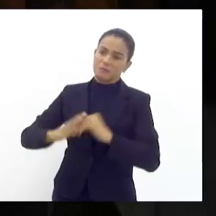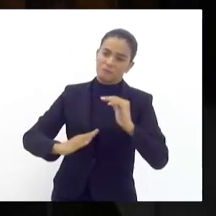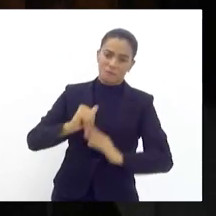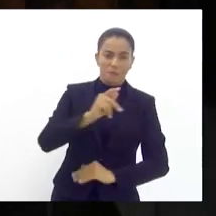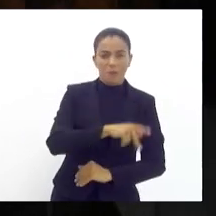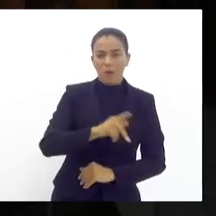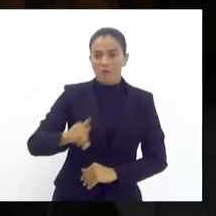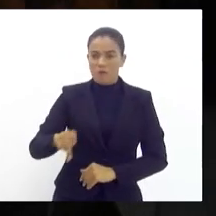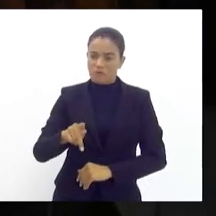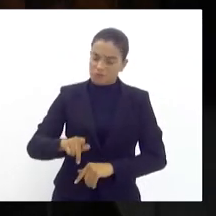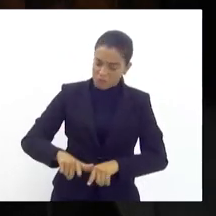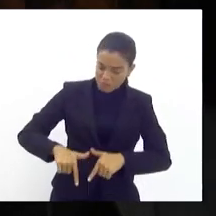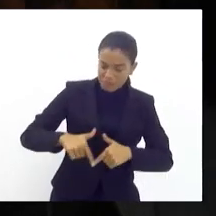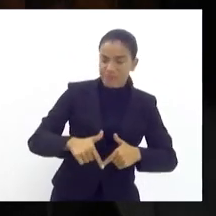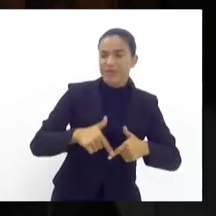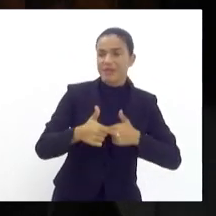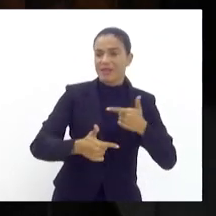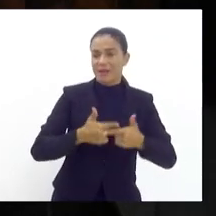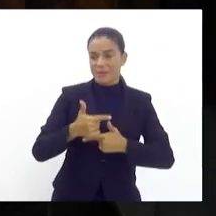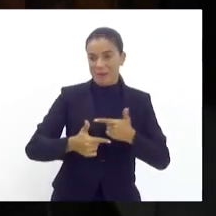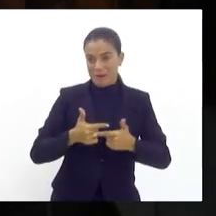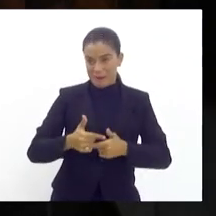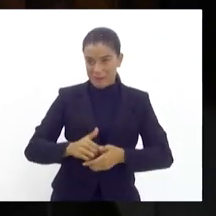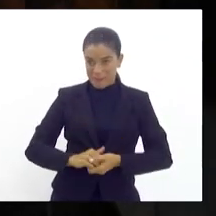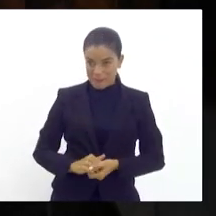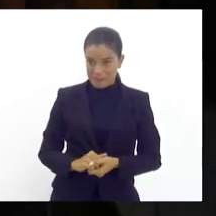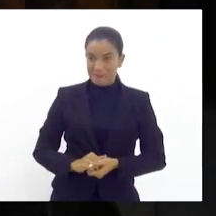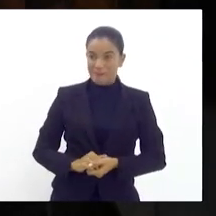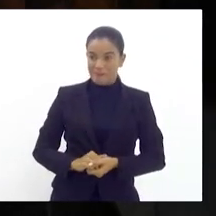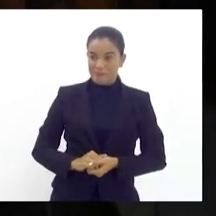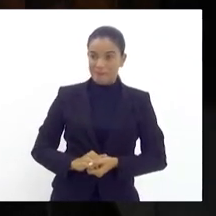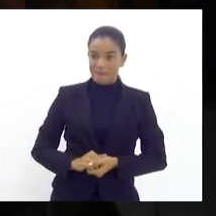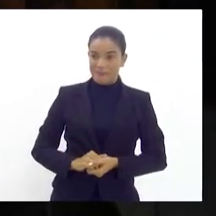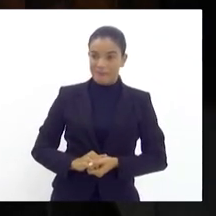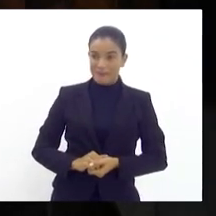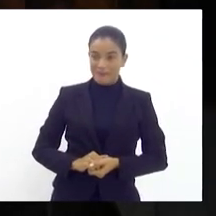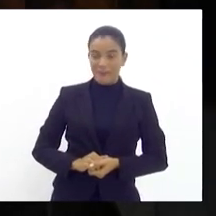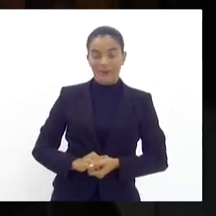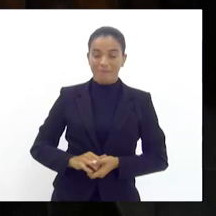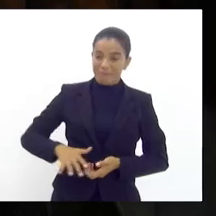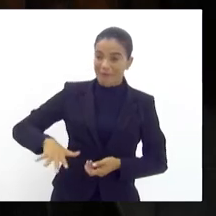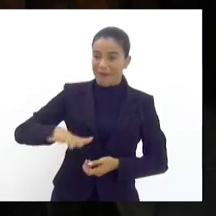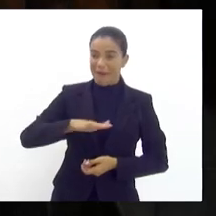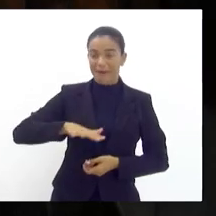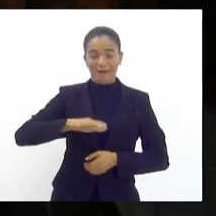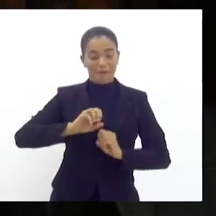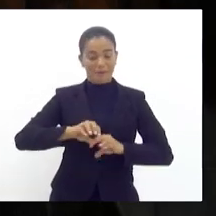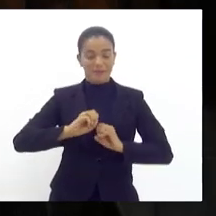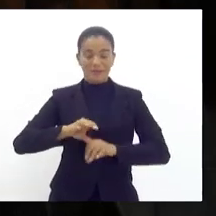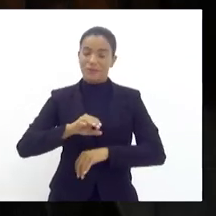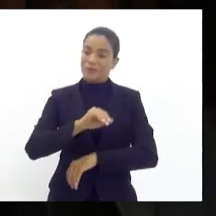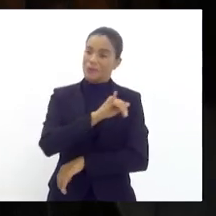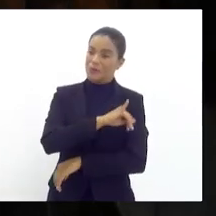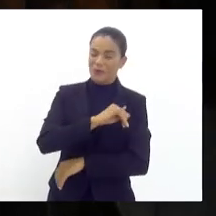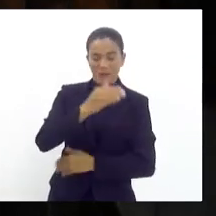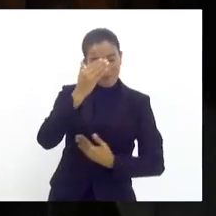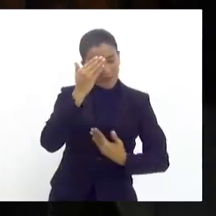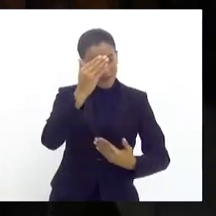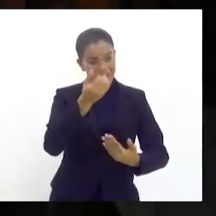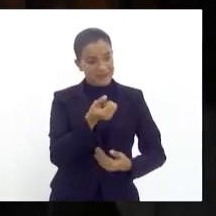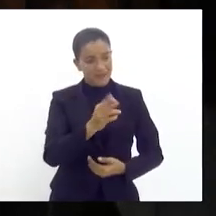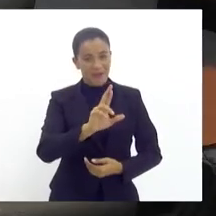trazem A bem da Educação do nosso Estado do Rio de Janeiro Muito obrigado